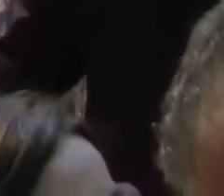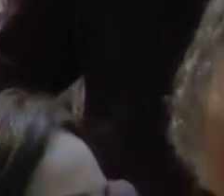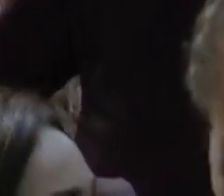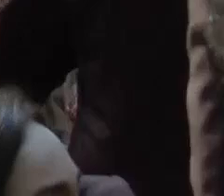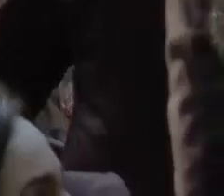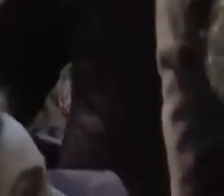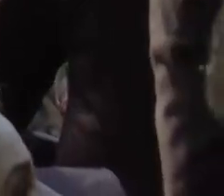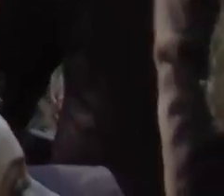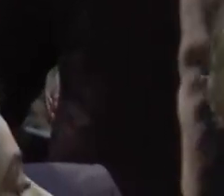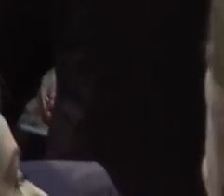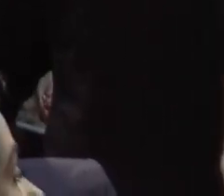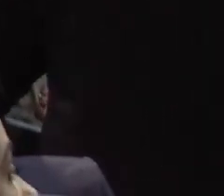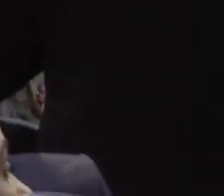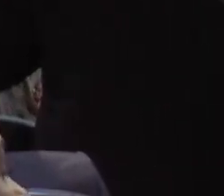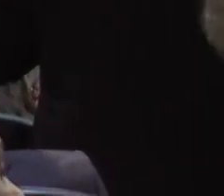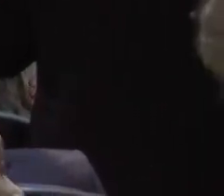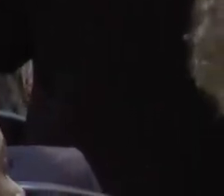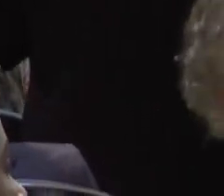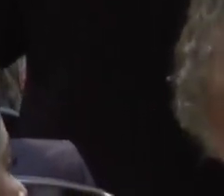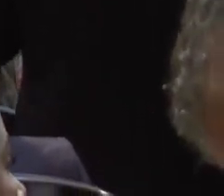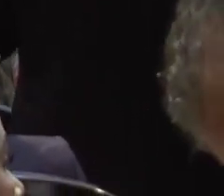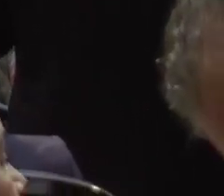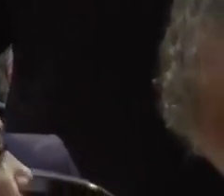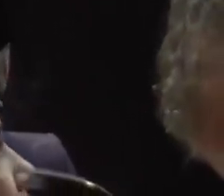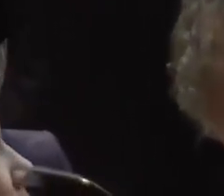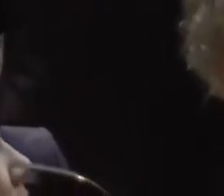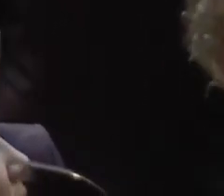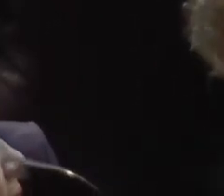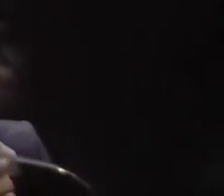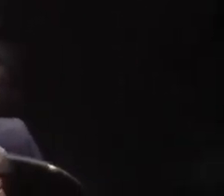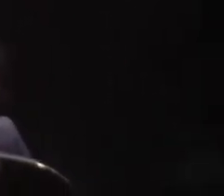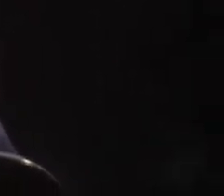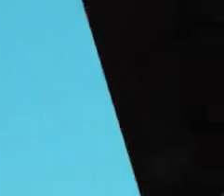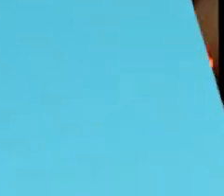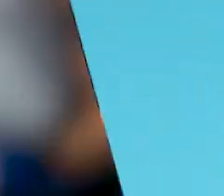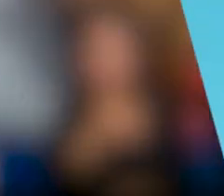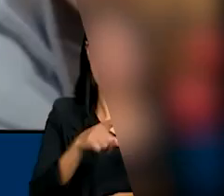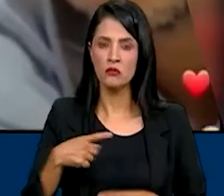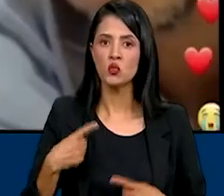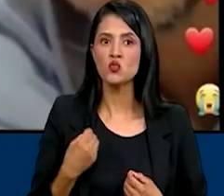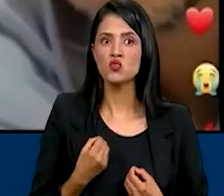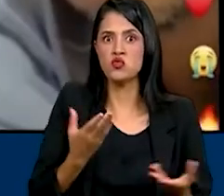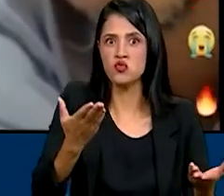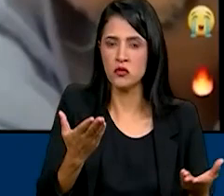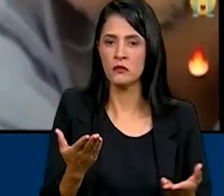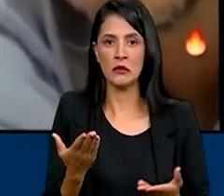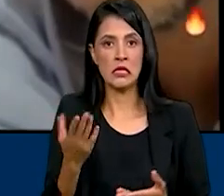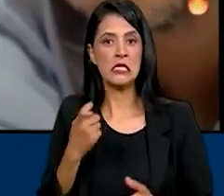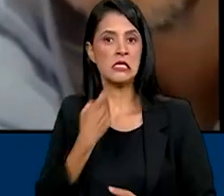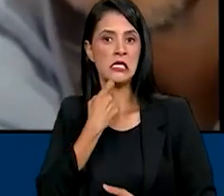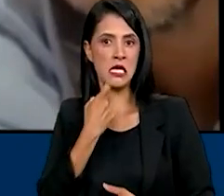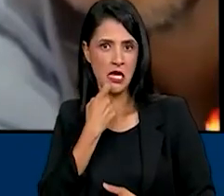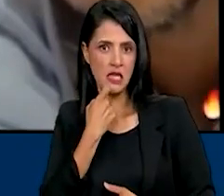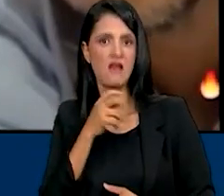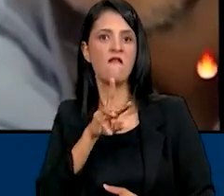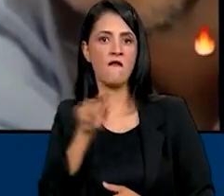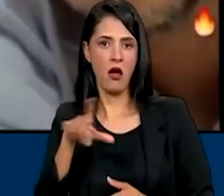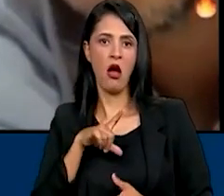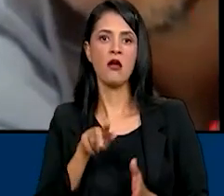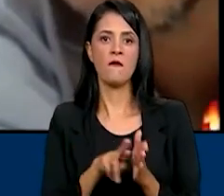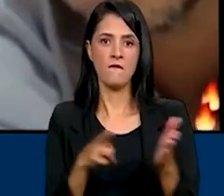Rodrigo Bacelar, deputado eleito presidente da Alerj. Bom, agora a gente traz